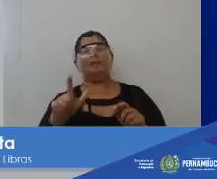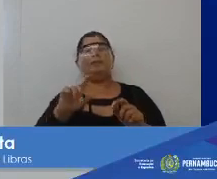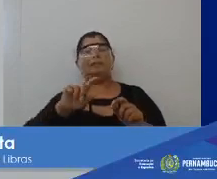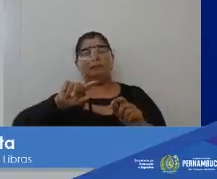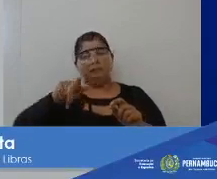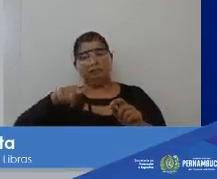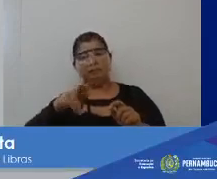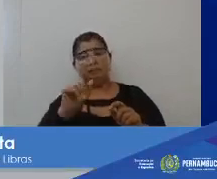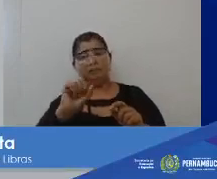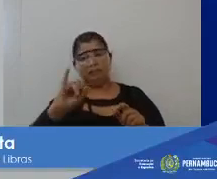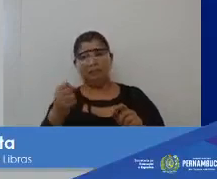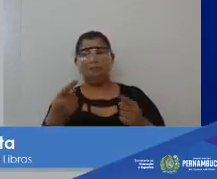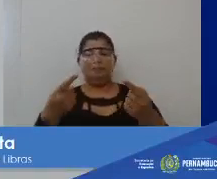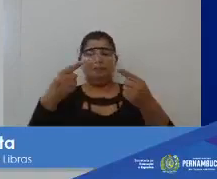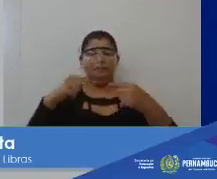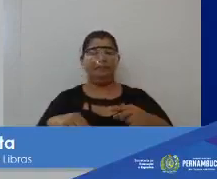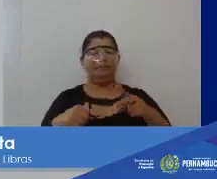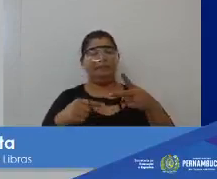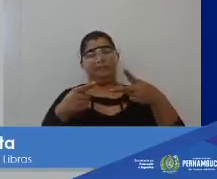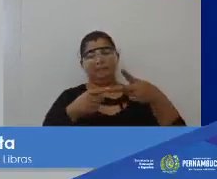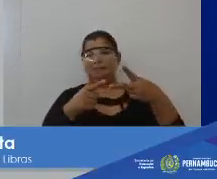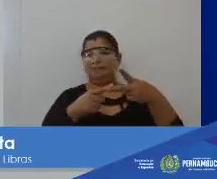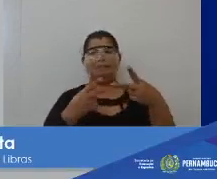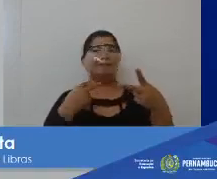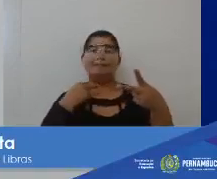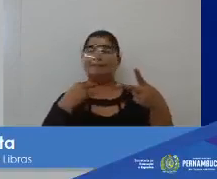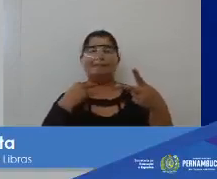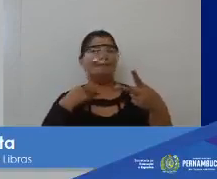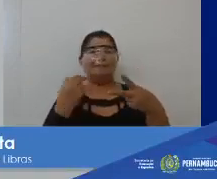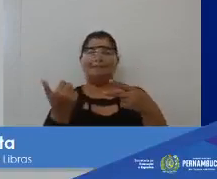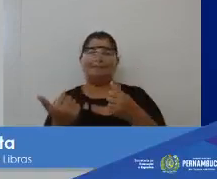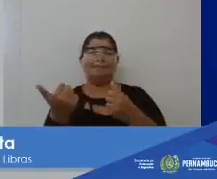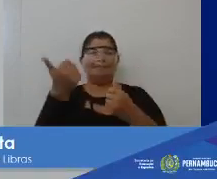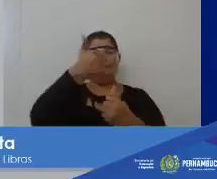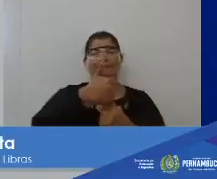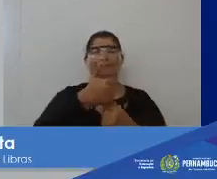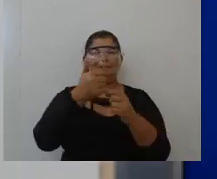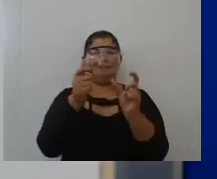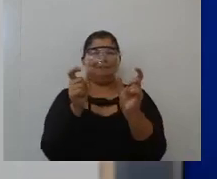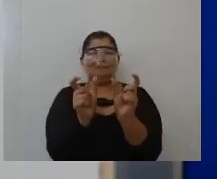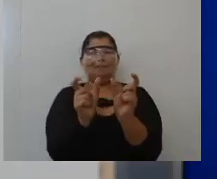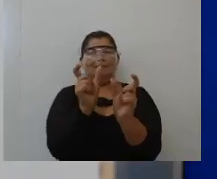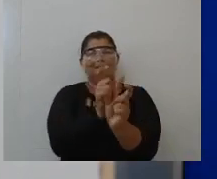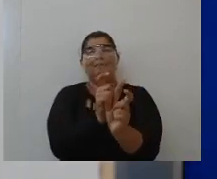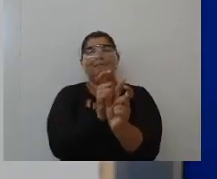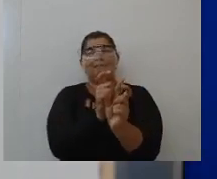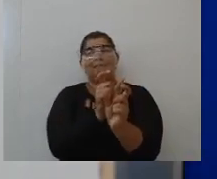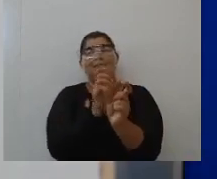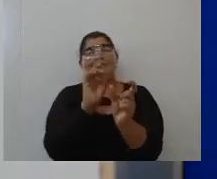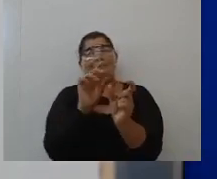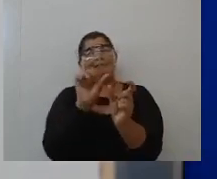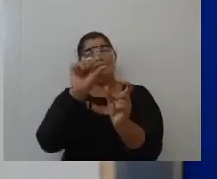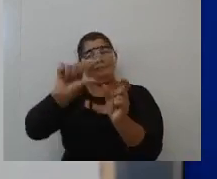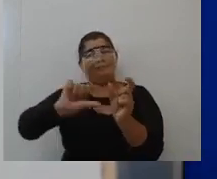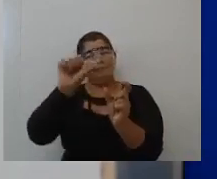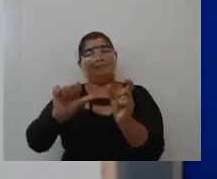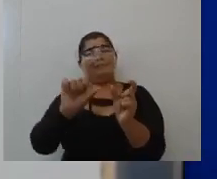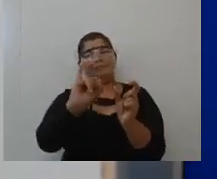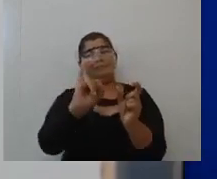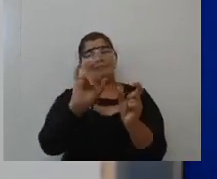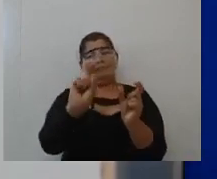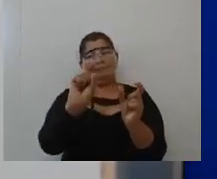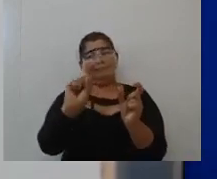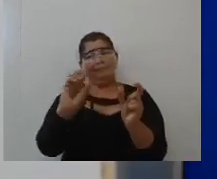por a qual. Eu não posso. Eu só posso substituir esse que por isso ou